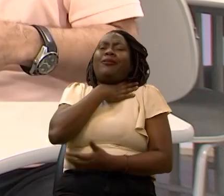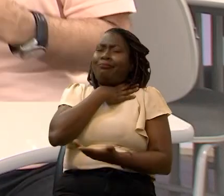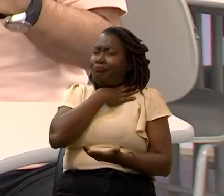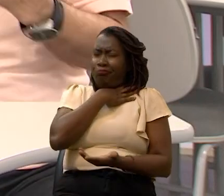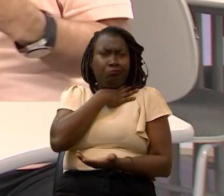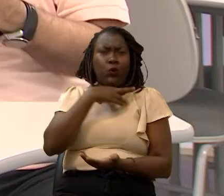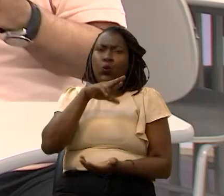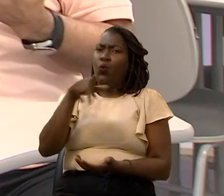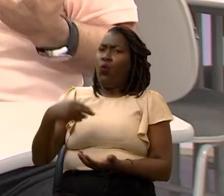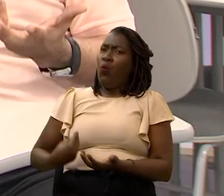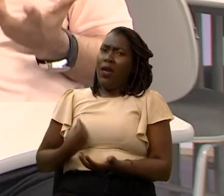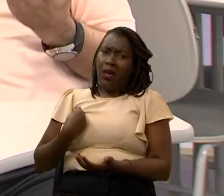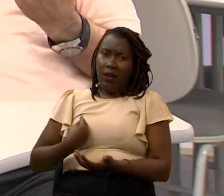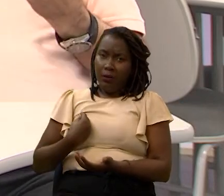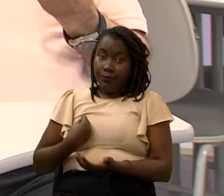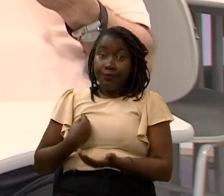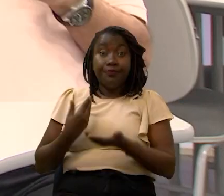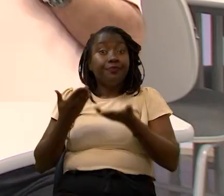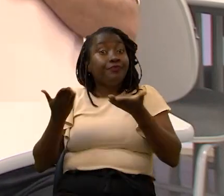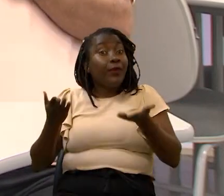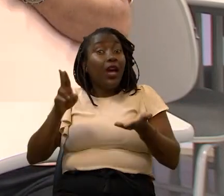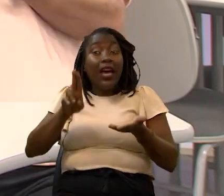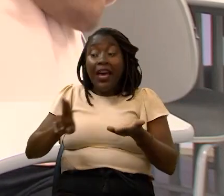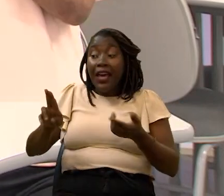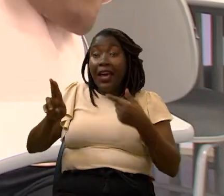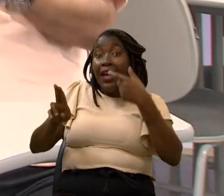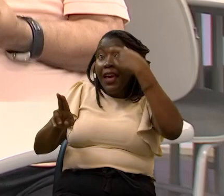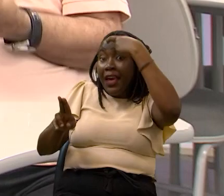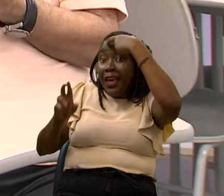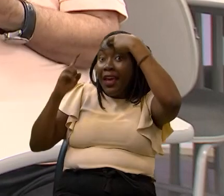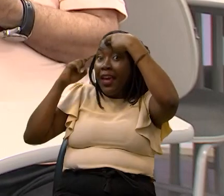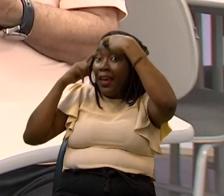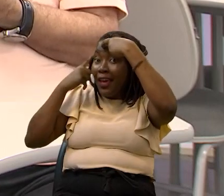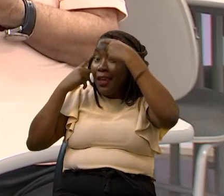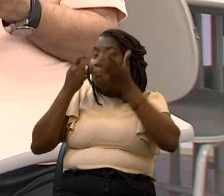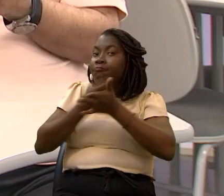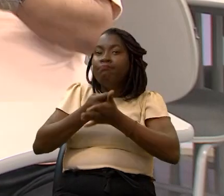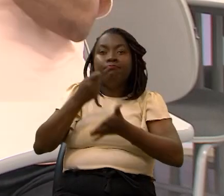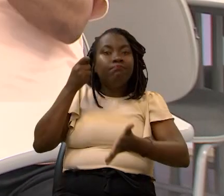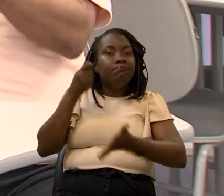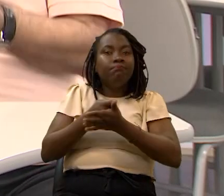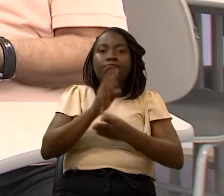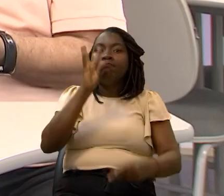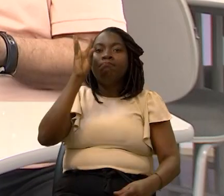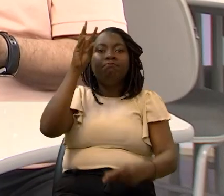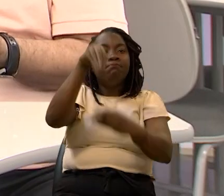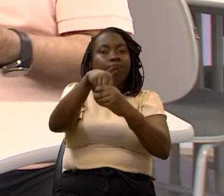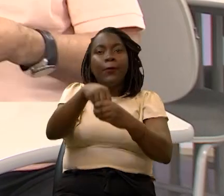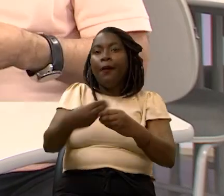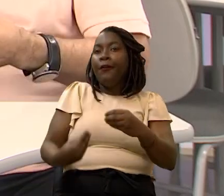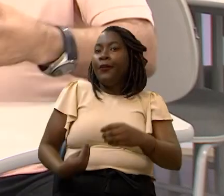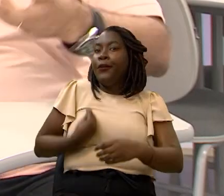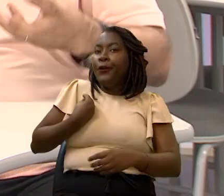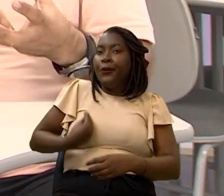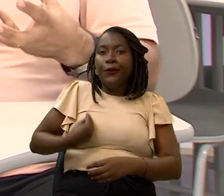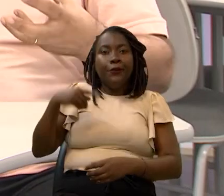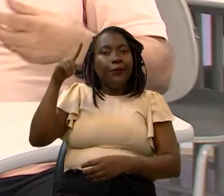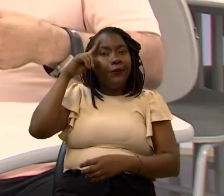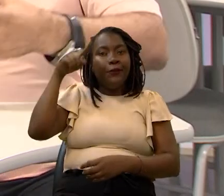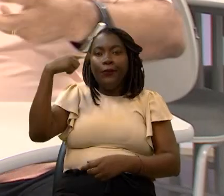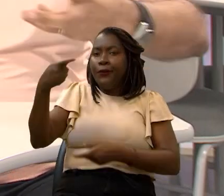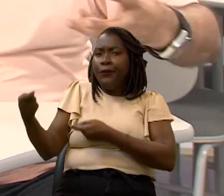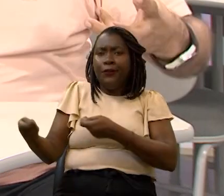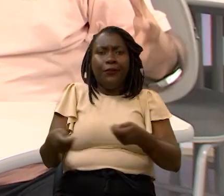dívida. Isso também não é vida. Então, consumo consciente deve fazer parte da vida,